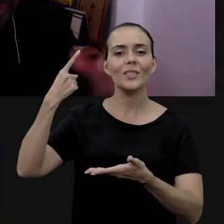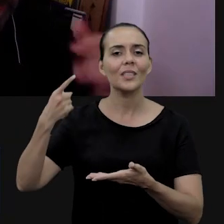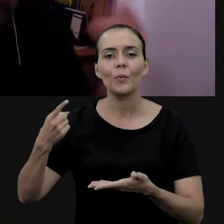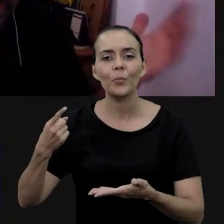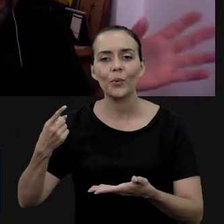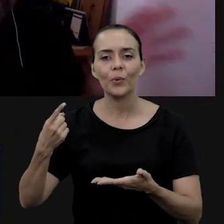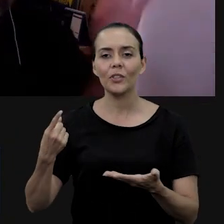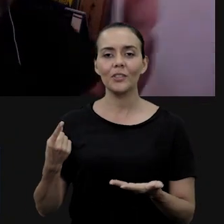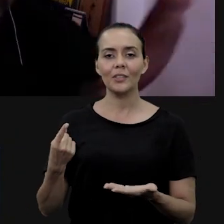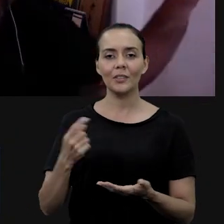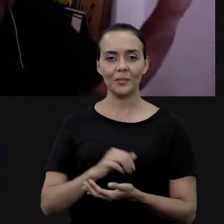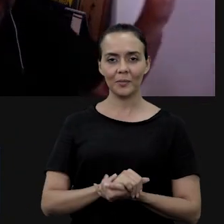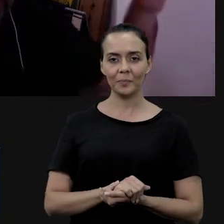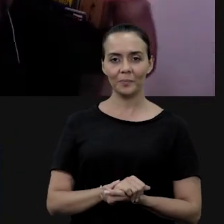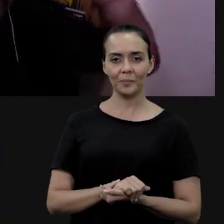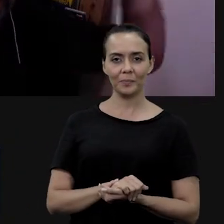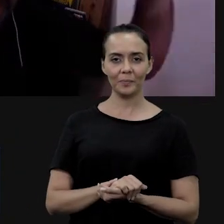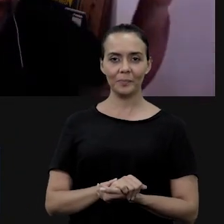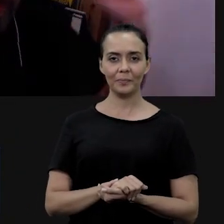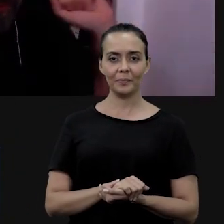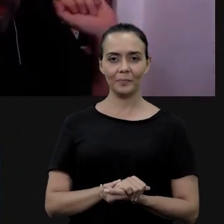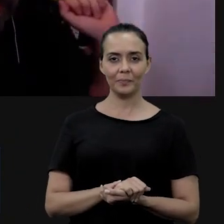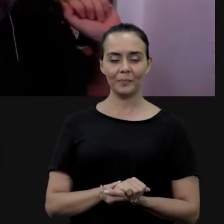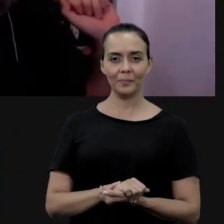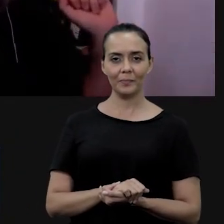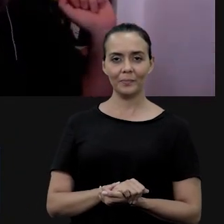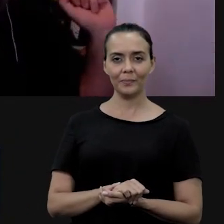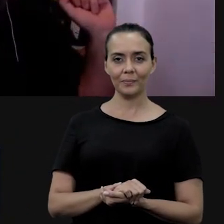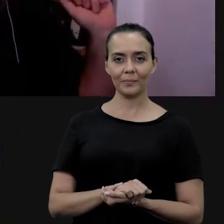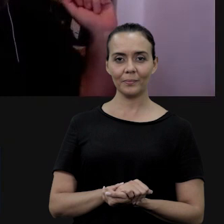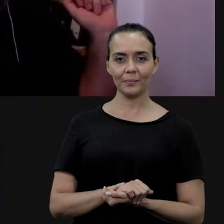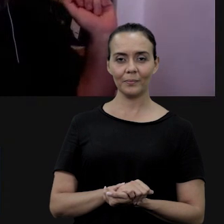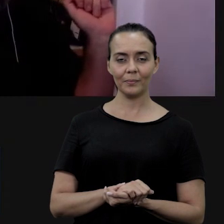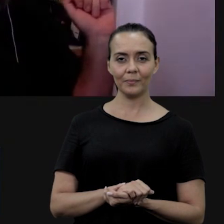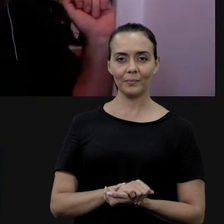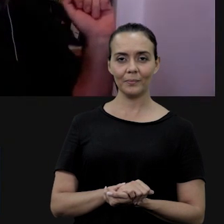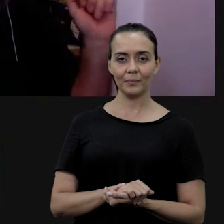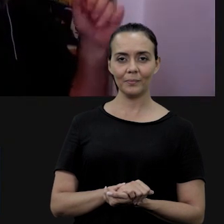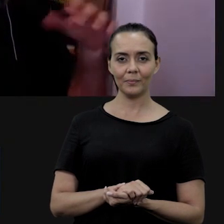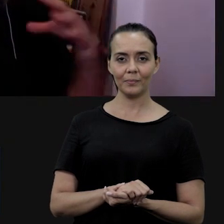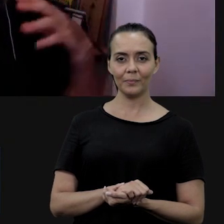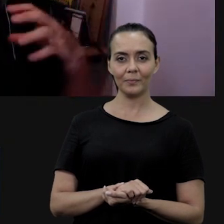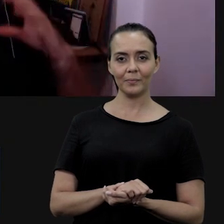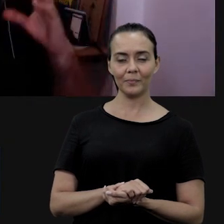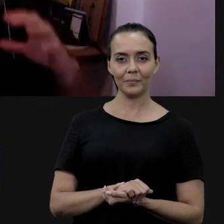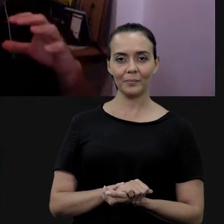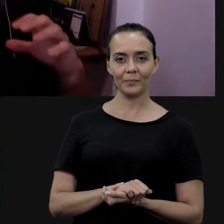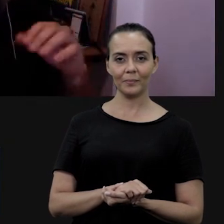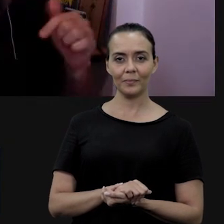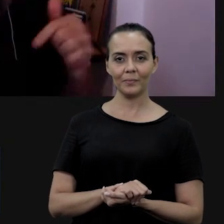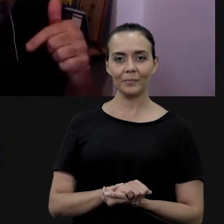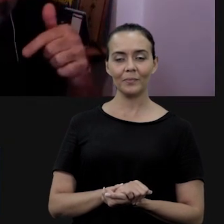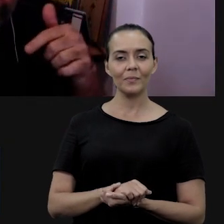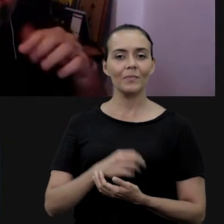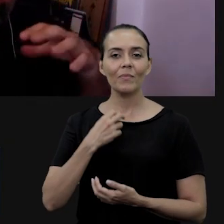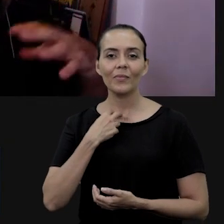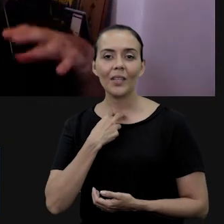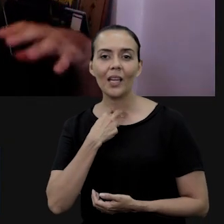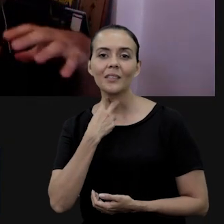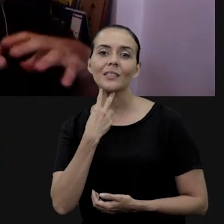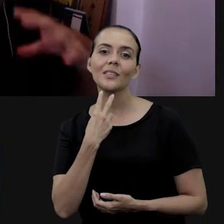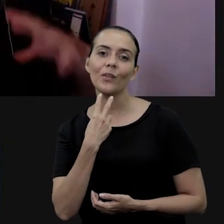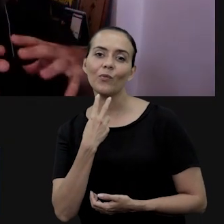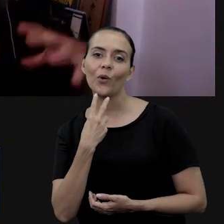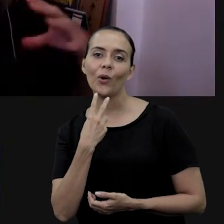construir um background, construir uma paisagem sonora. Mas se você fica só com aquela voz, essa voz